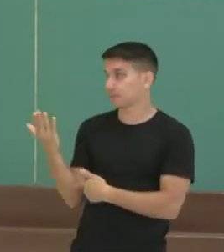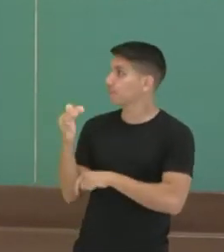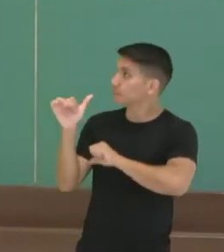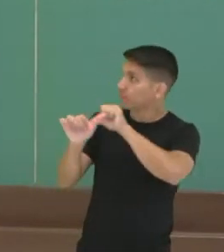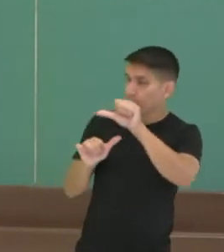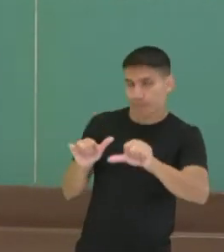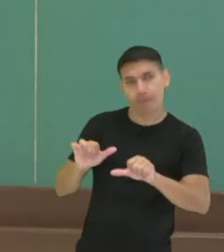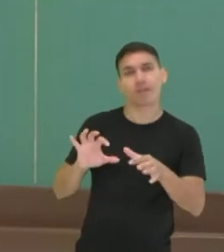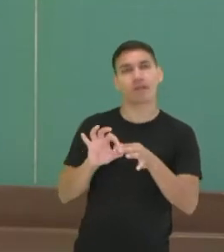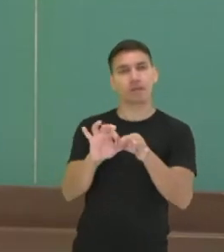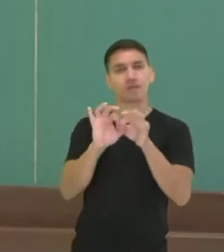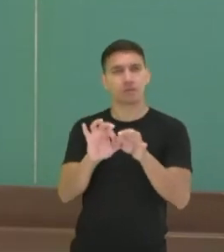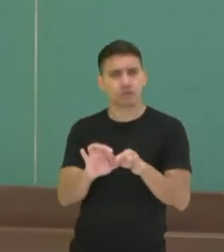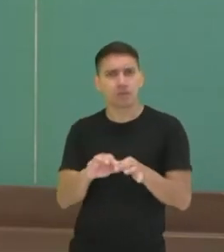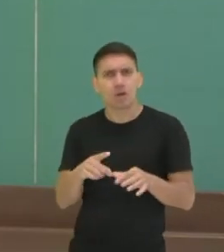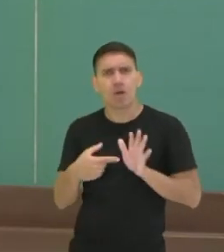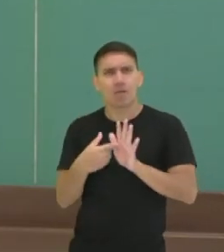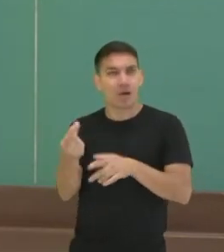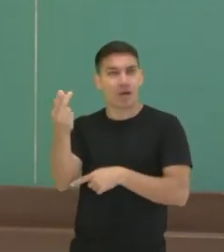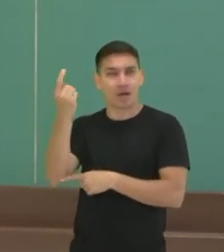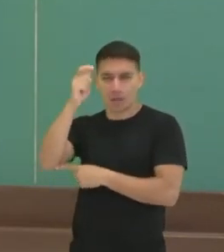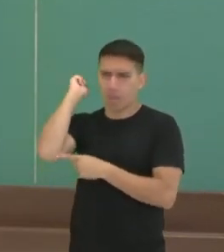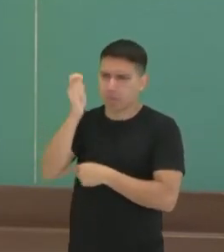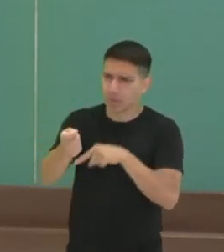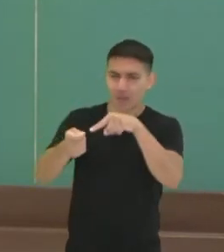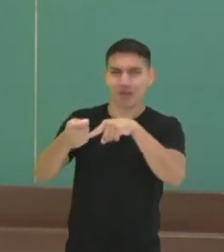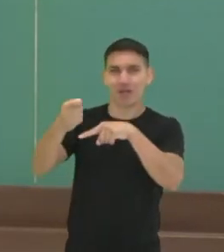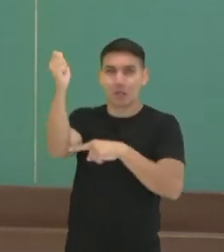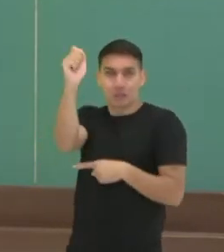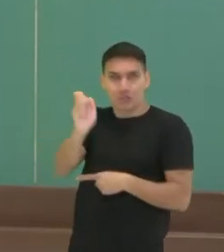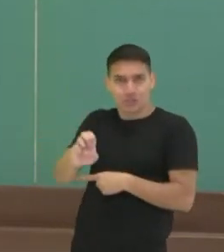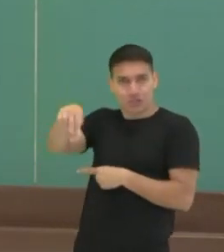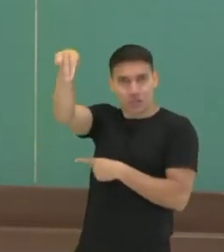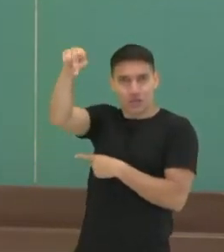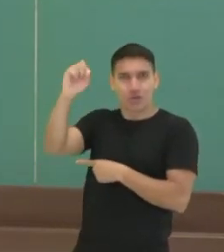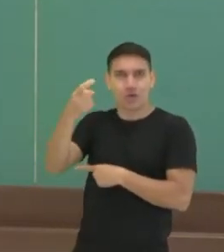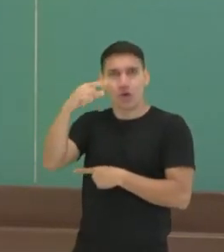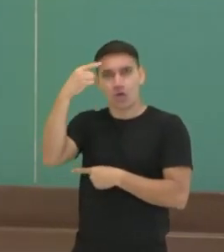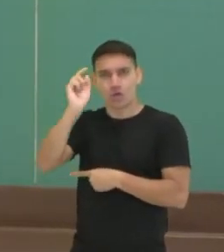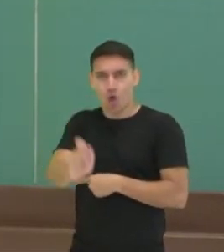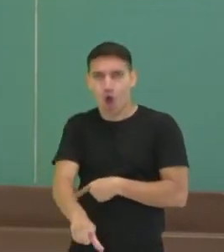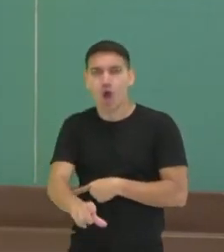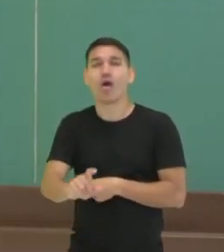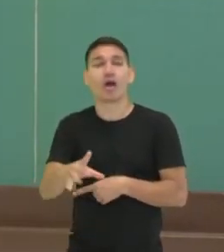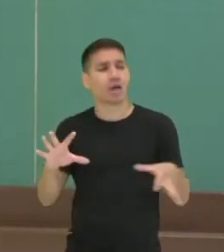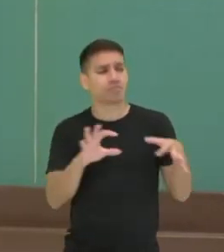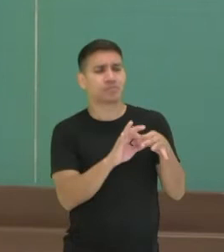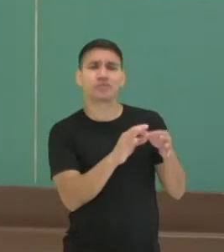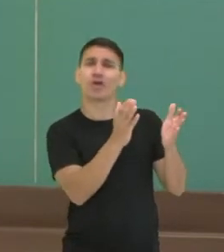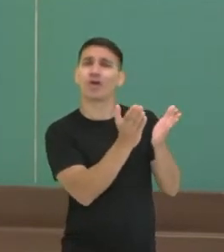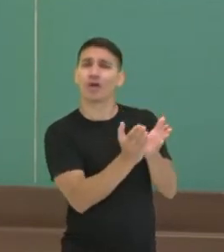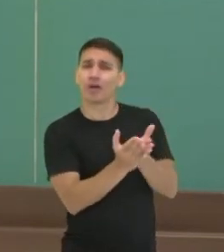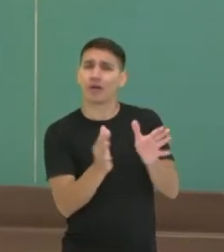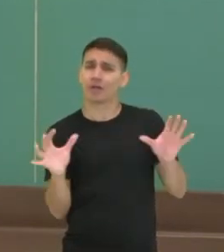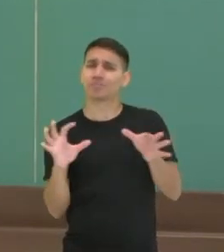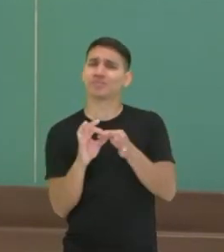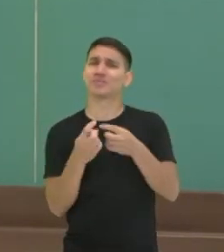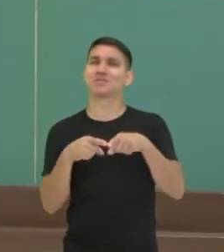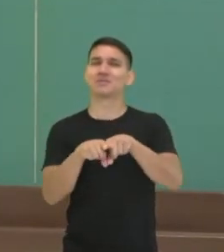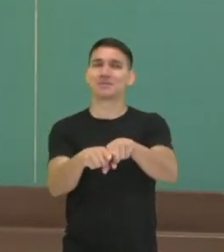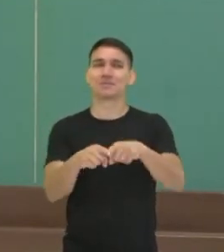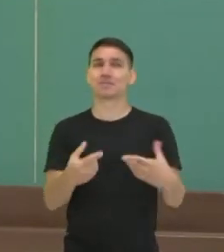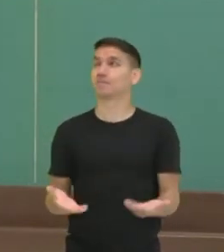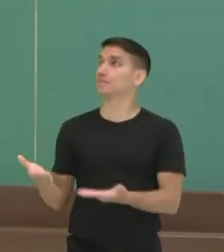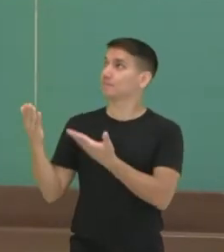antigo martelo de Thor, deus nórdico, agora se torna uma cruz cristã. Então dessa forma a cultura é similar e transformada. E o